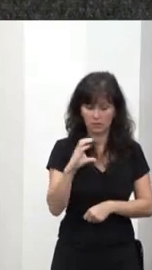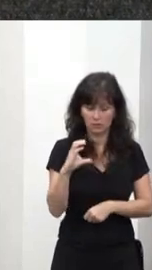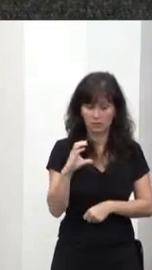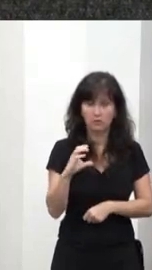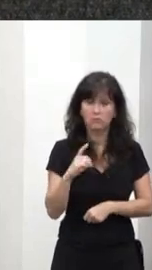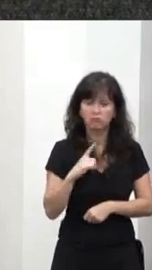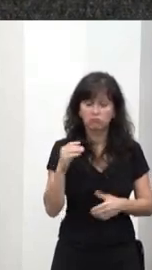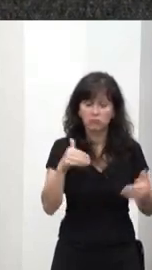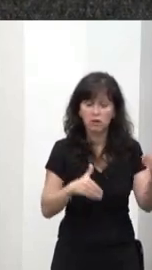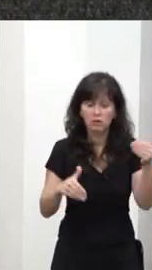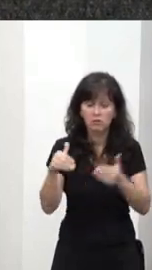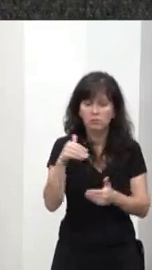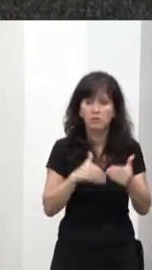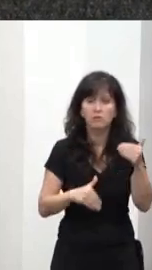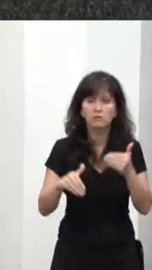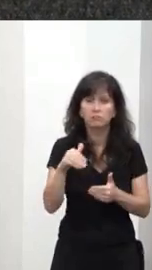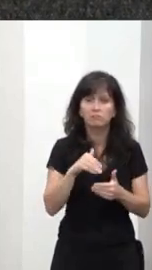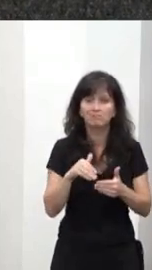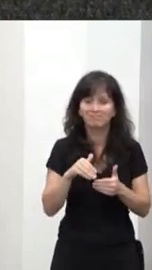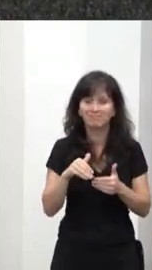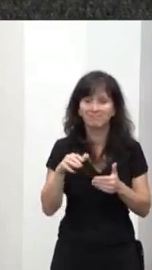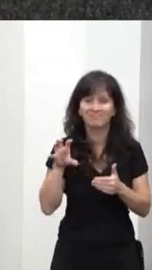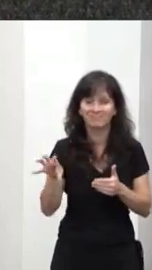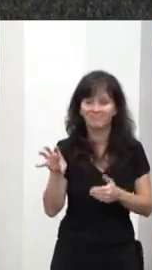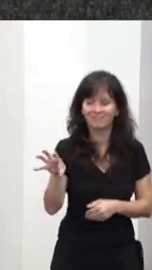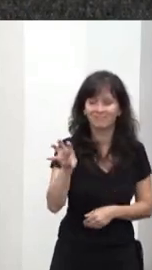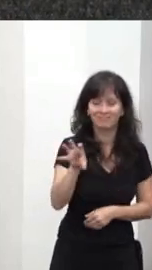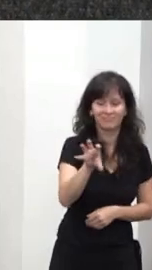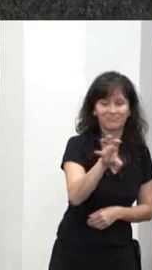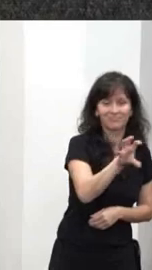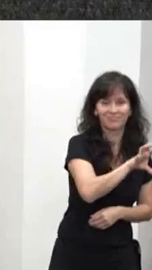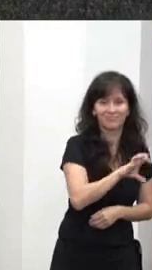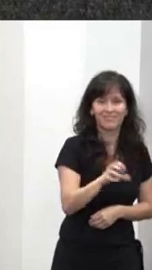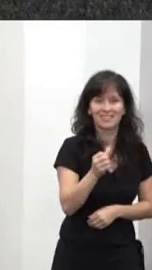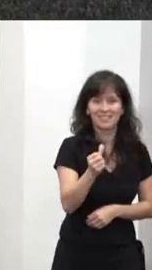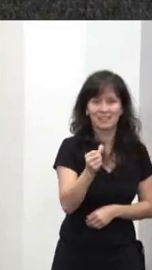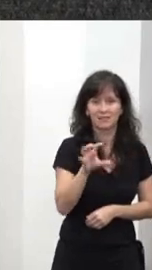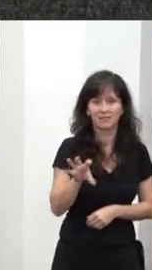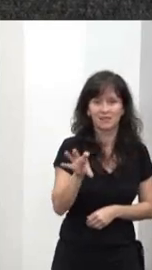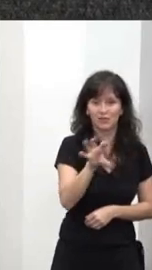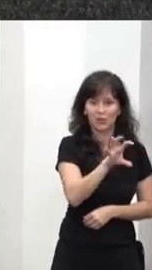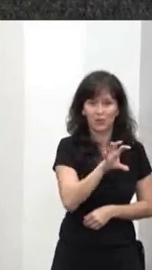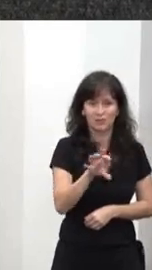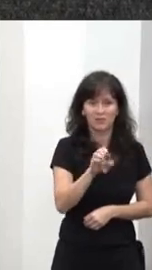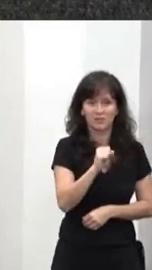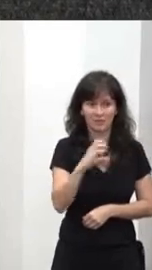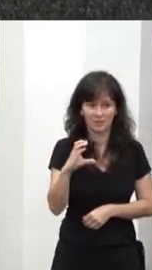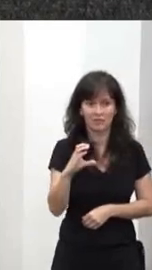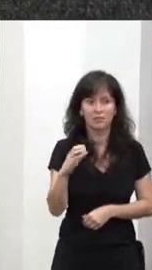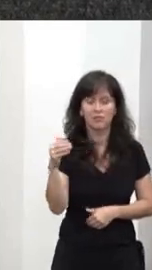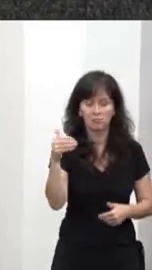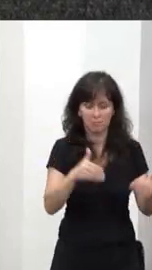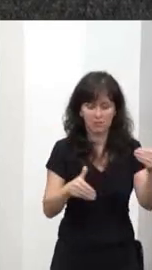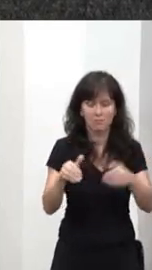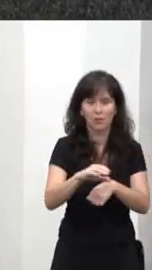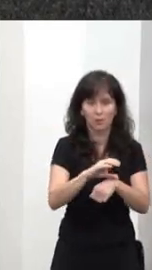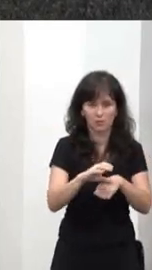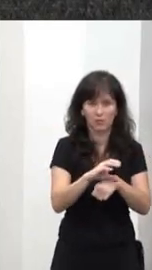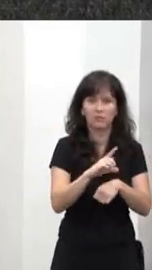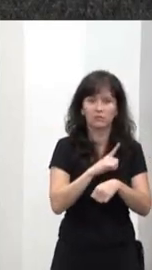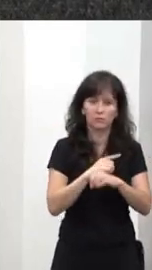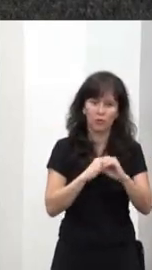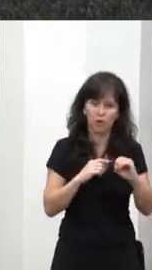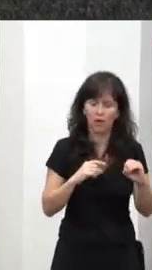conselheiros das seis meses ou regiões do Estado então nós temos no conselho gente do Oeste gente do Norte